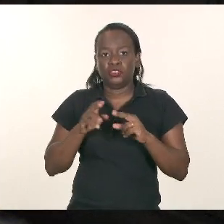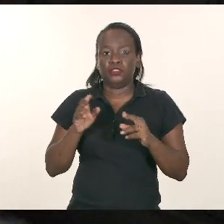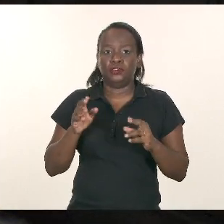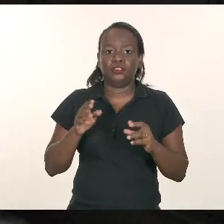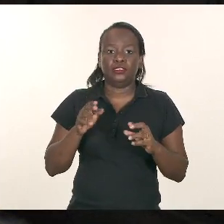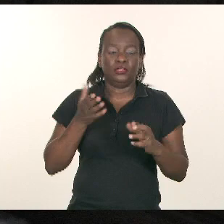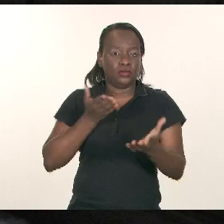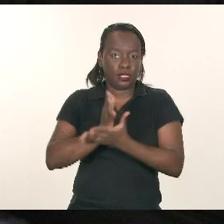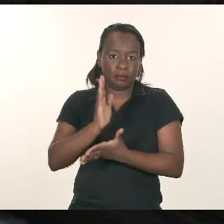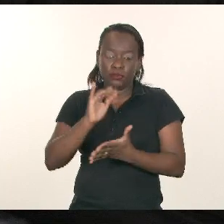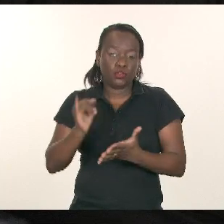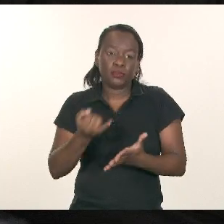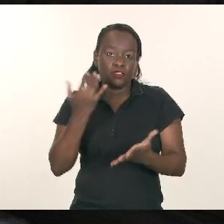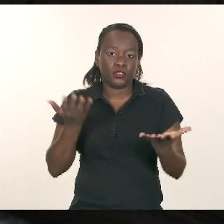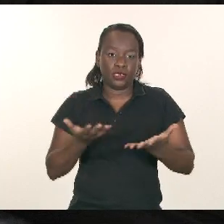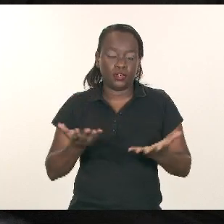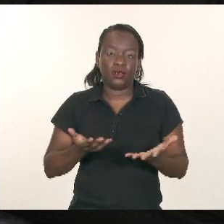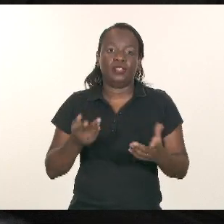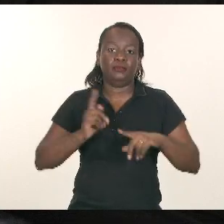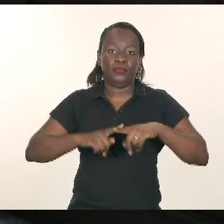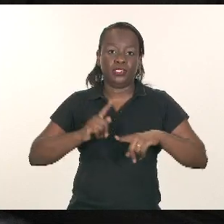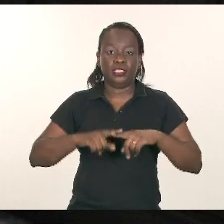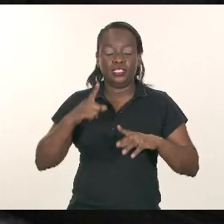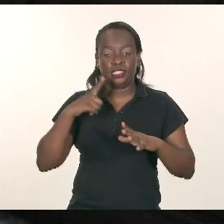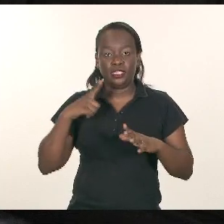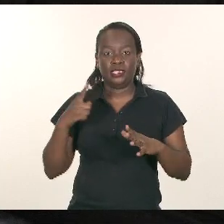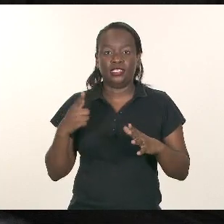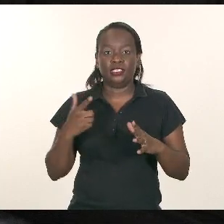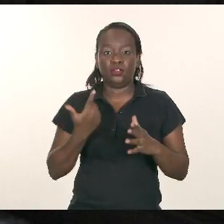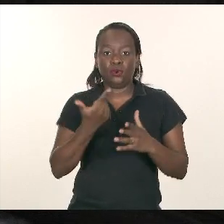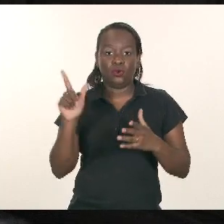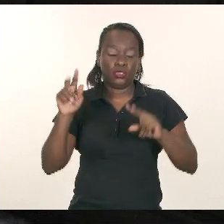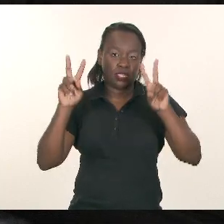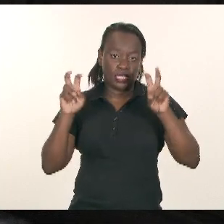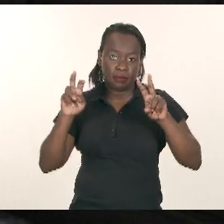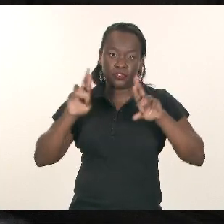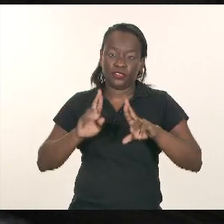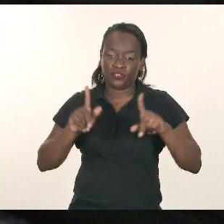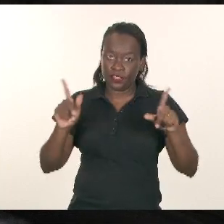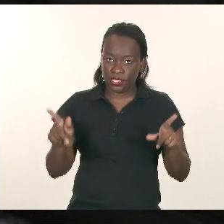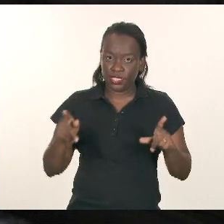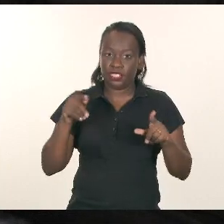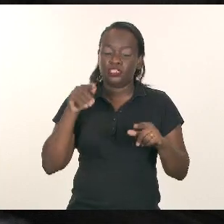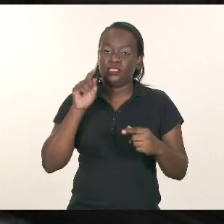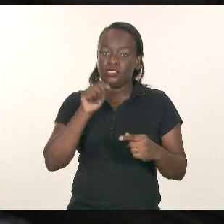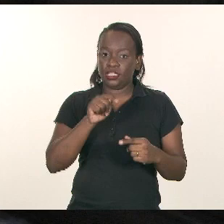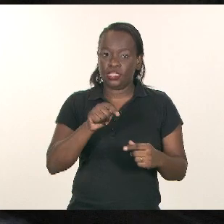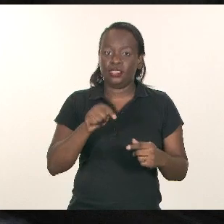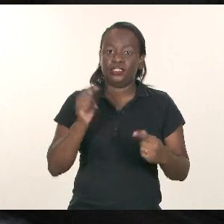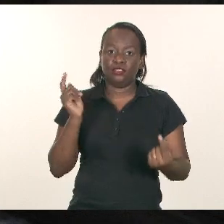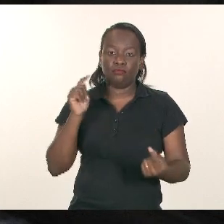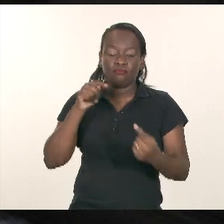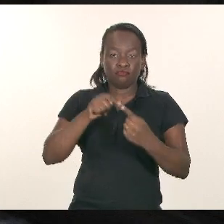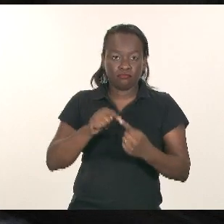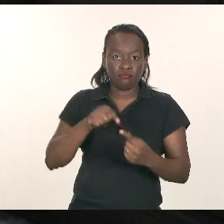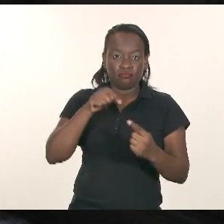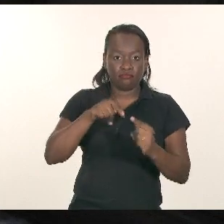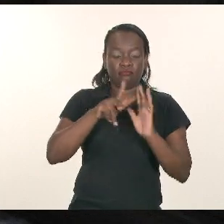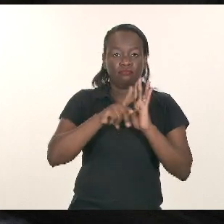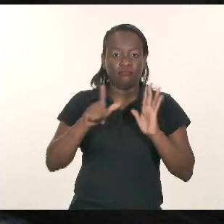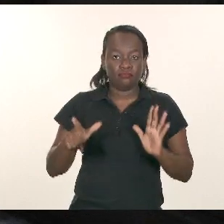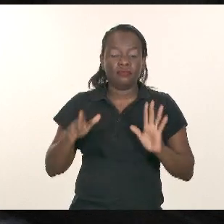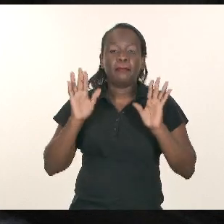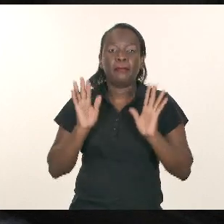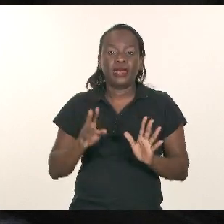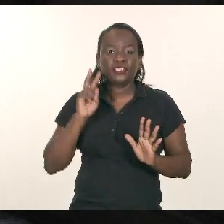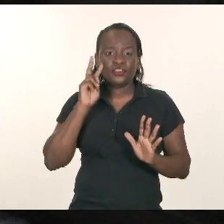deixaram de ser aproveitadas, porque traziam outros temas diferentes daquele objeto desse projeto,